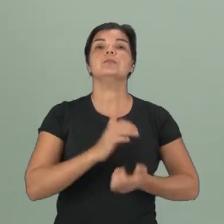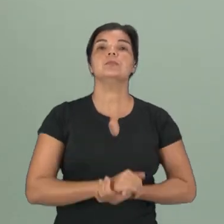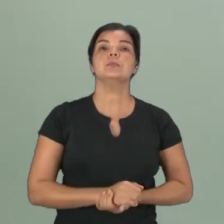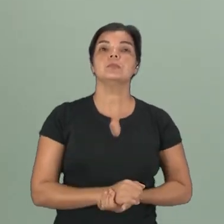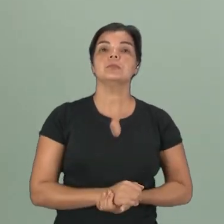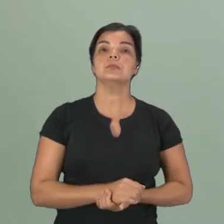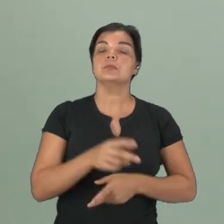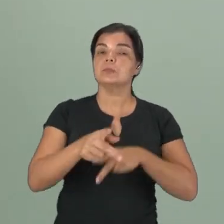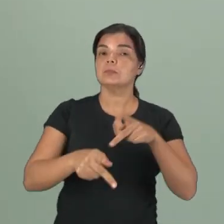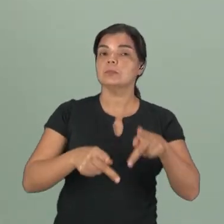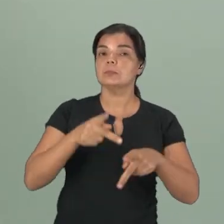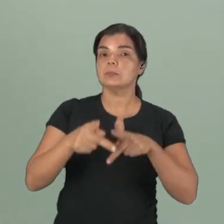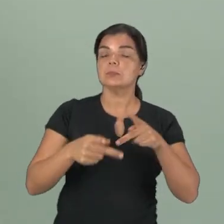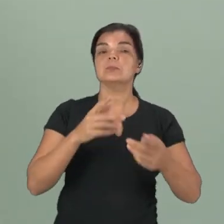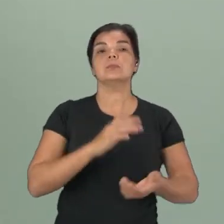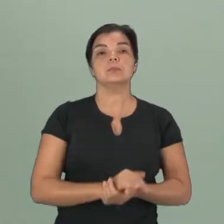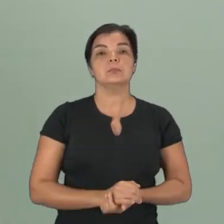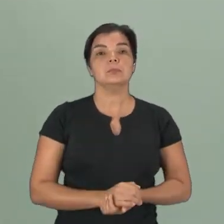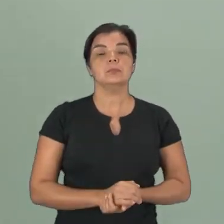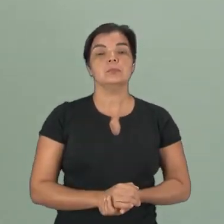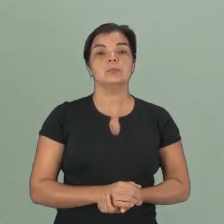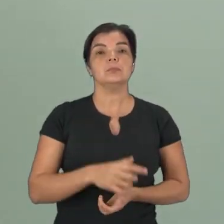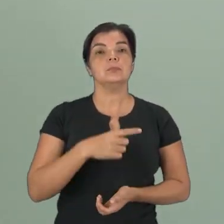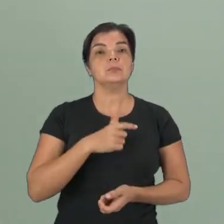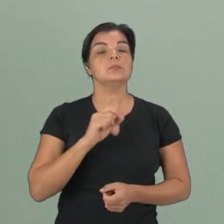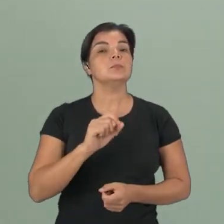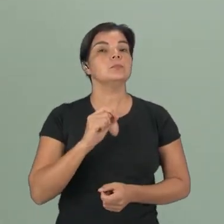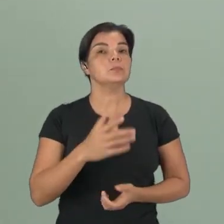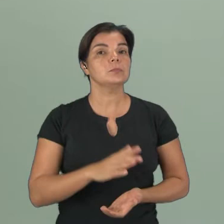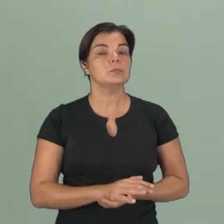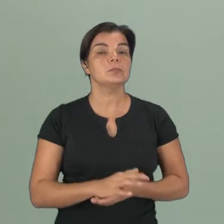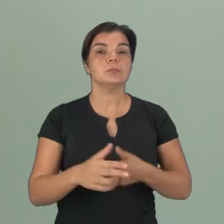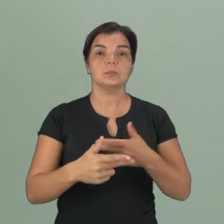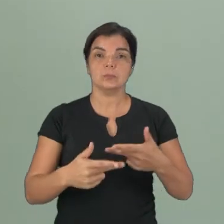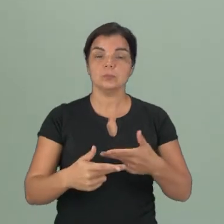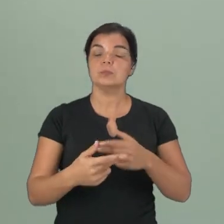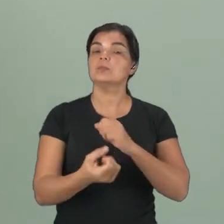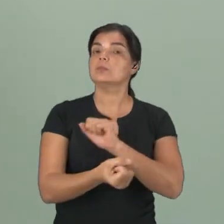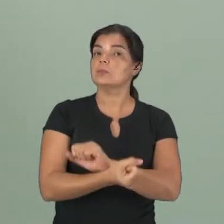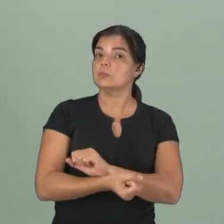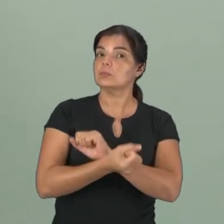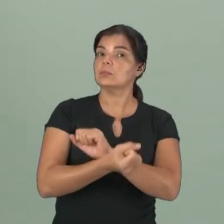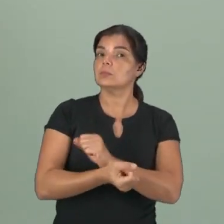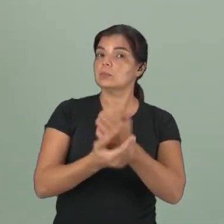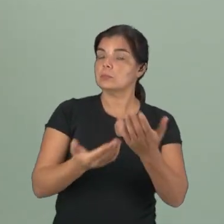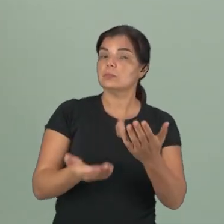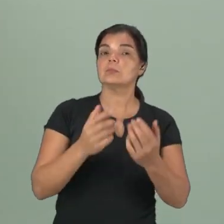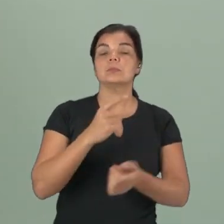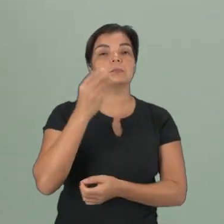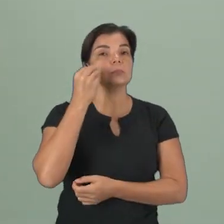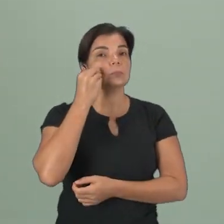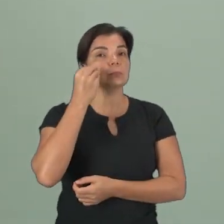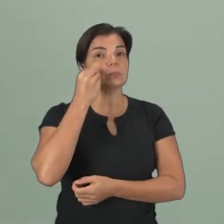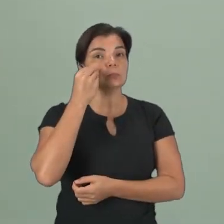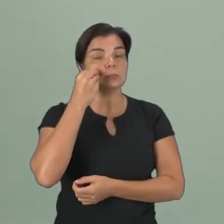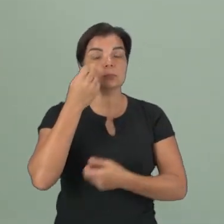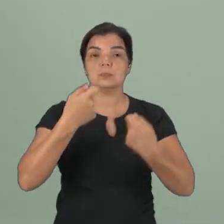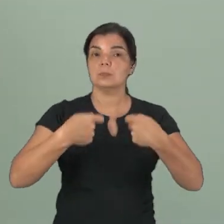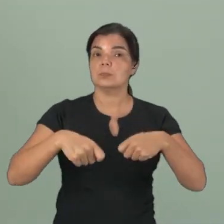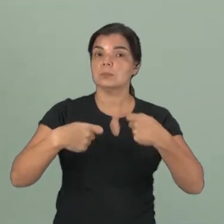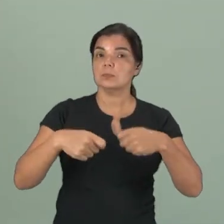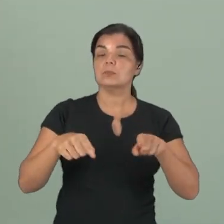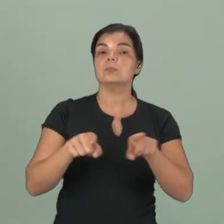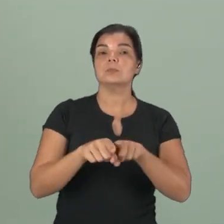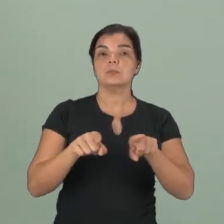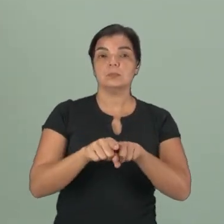escravização dessas populações que foram submetidas às condições de escravos para tentar suprir as